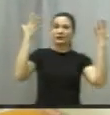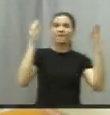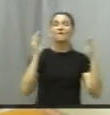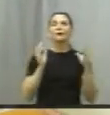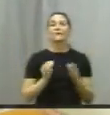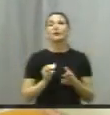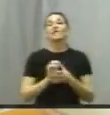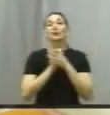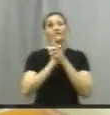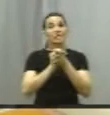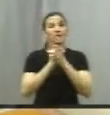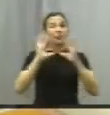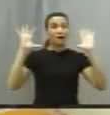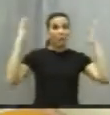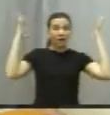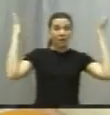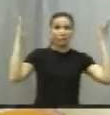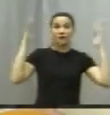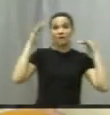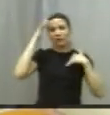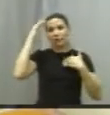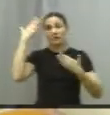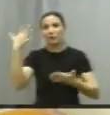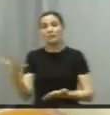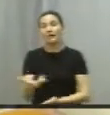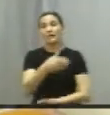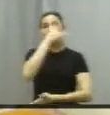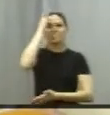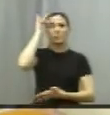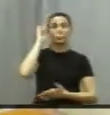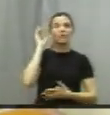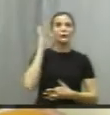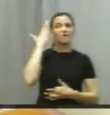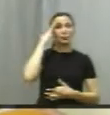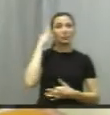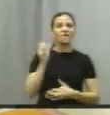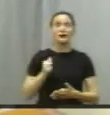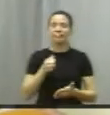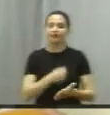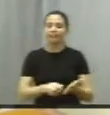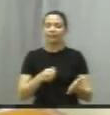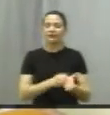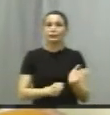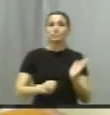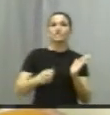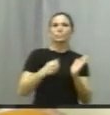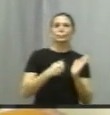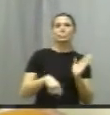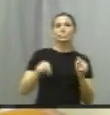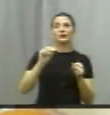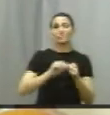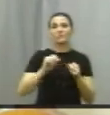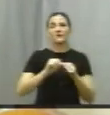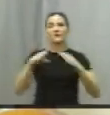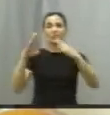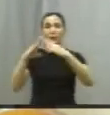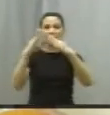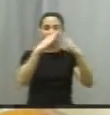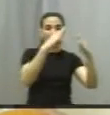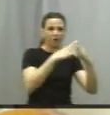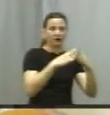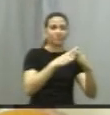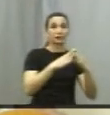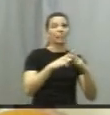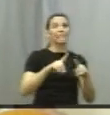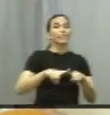aplausos. Seria, inclusive, um ato de ingratidão das pessoas se não entendesse o esforço que o prefeito vem fazendo na área habitacional.